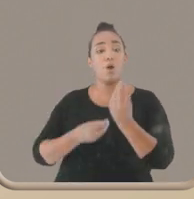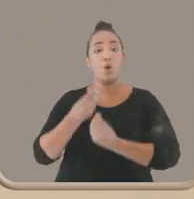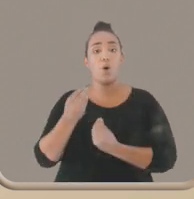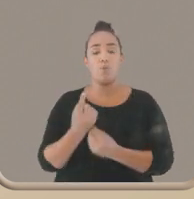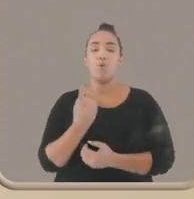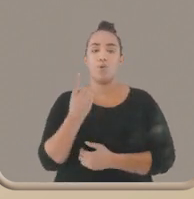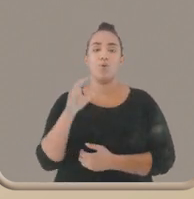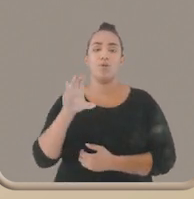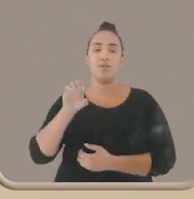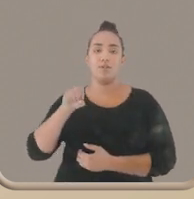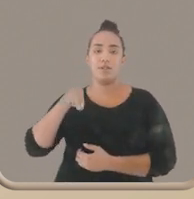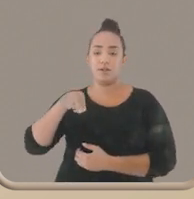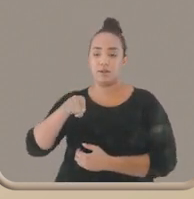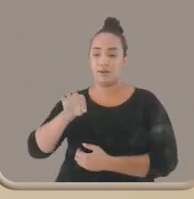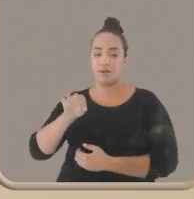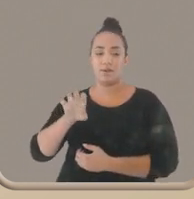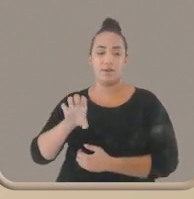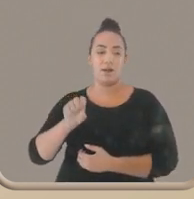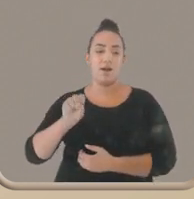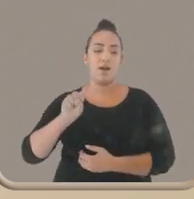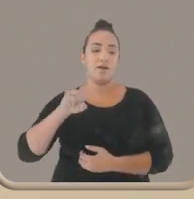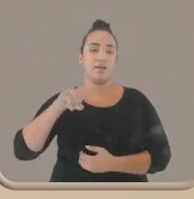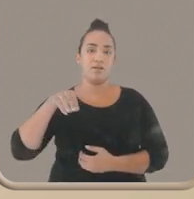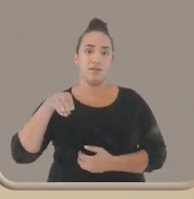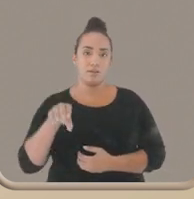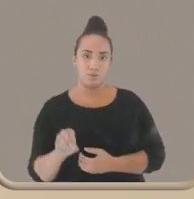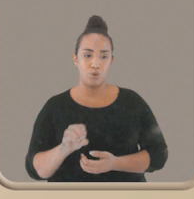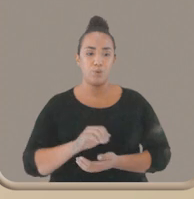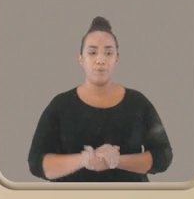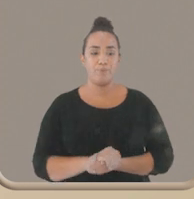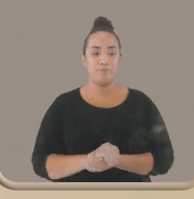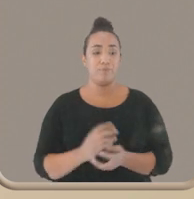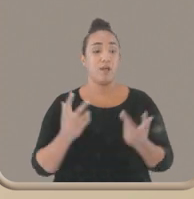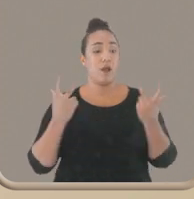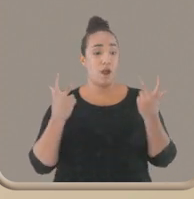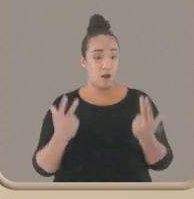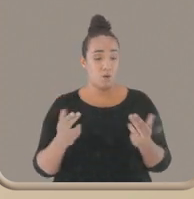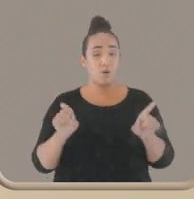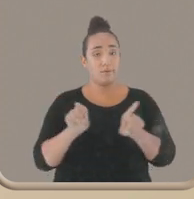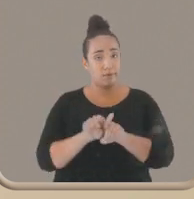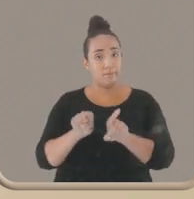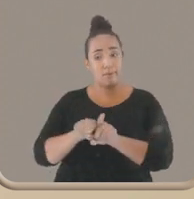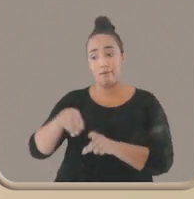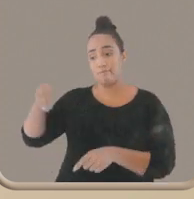como 1/100 mesmo. Da mesma forma, para o milésimo,